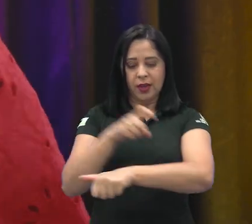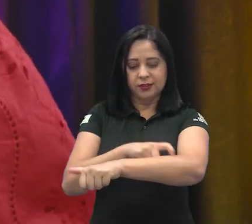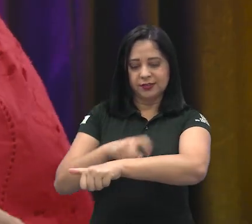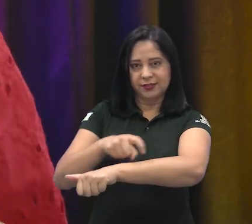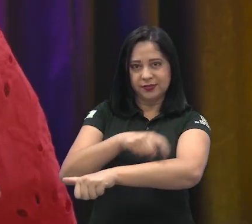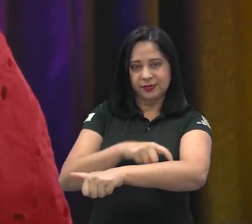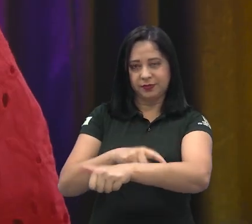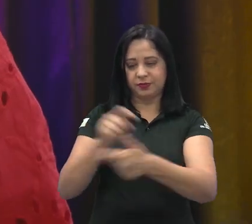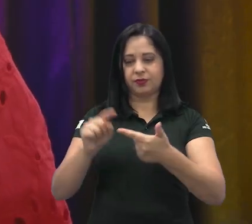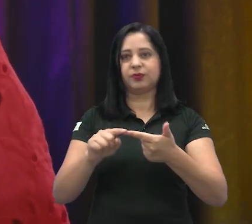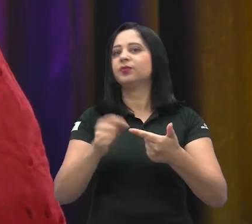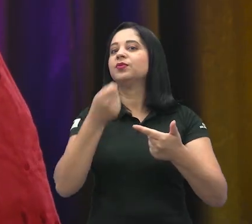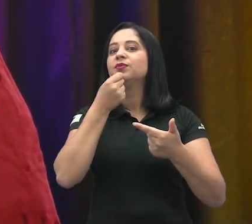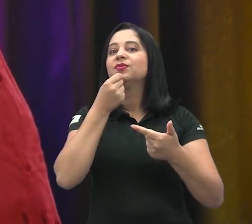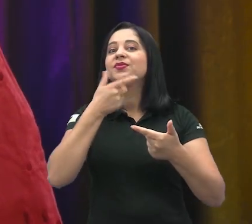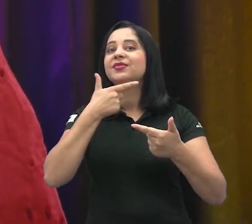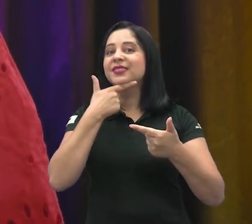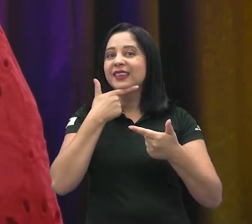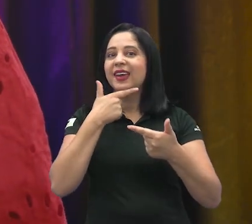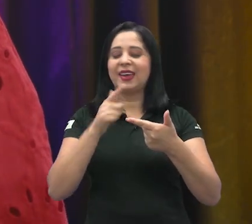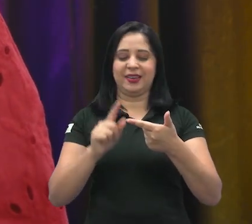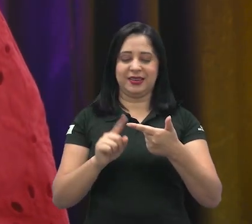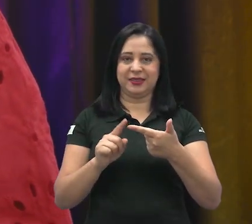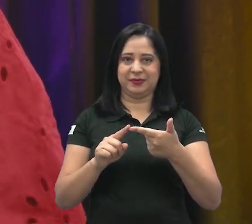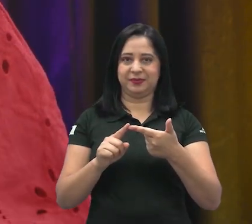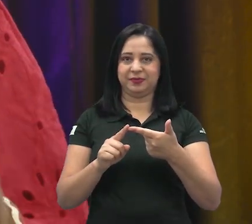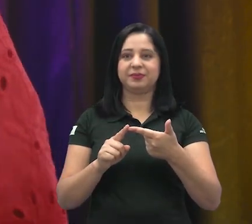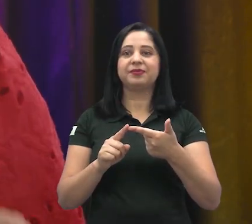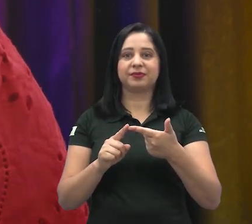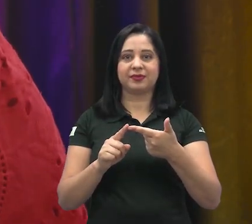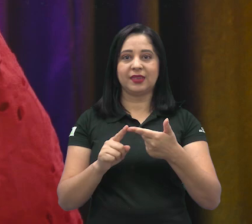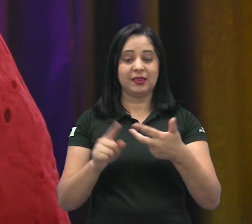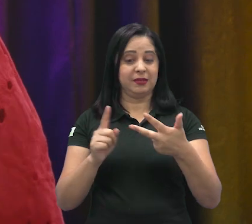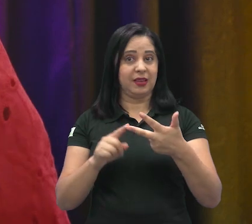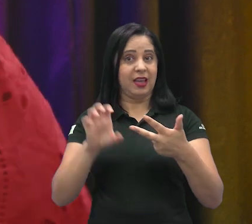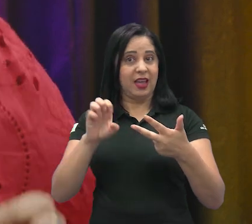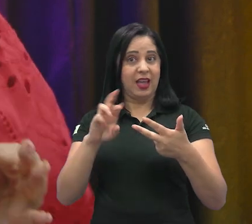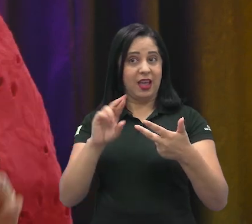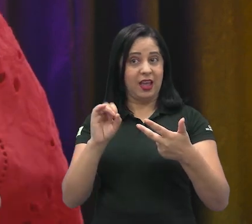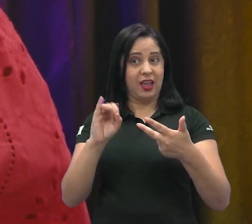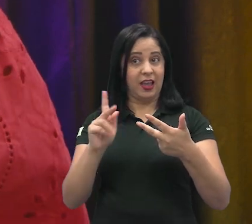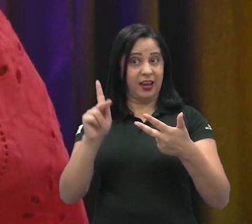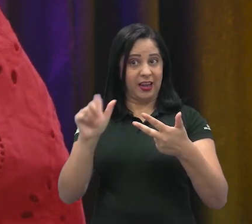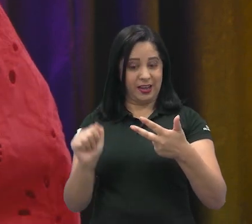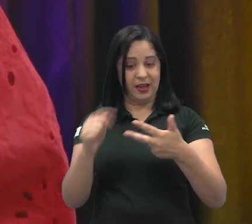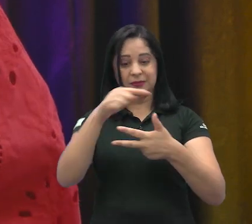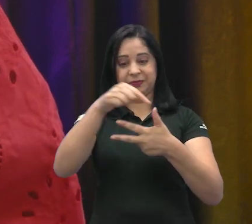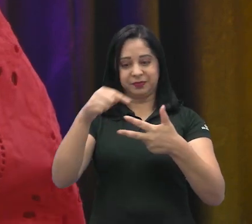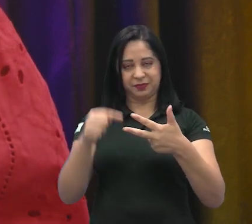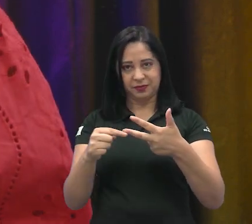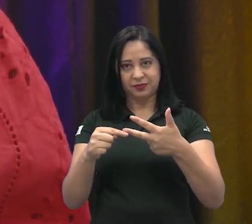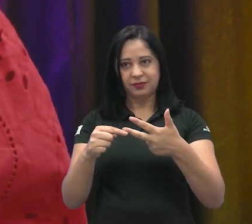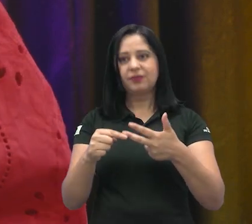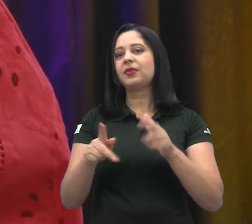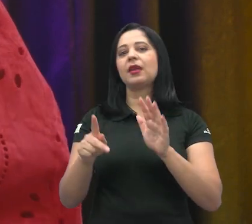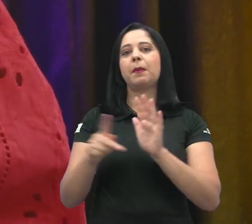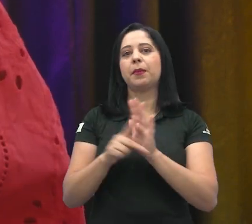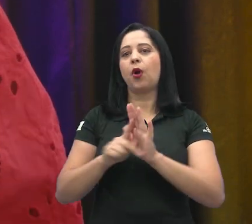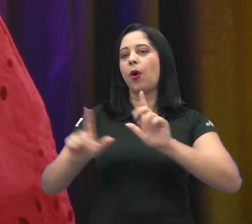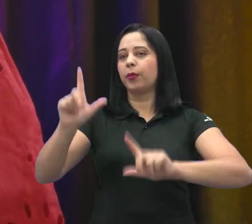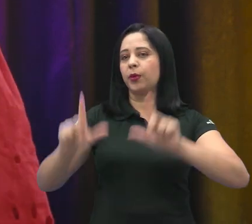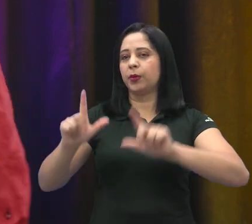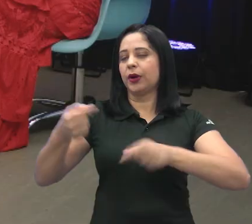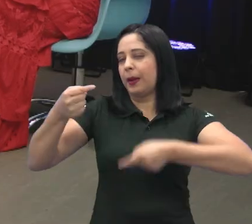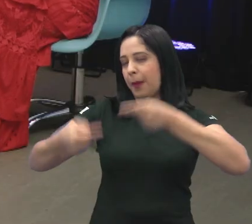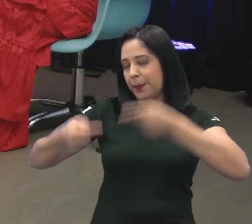Legislativo, Lucas Guerra, que domina as sessões de Câmara, e Érica Zusa, apresentadora do programa sobre política.